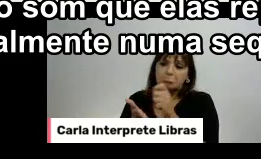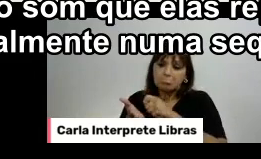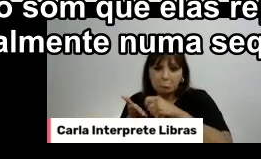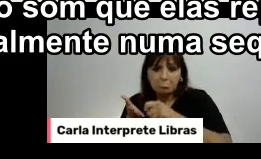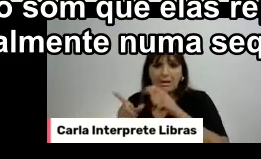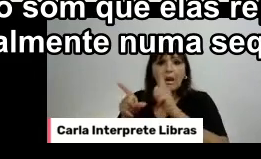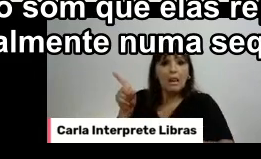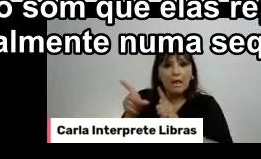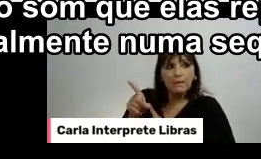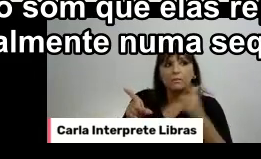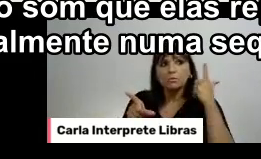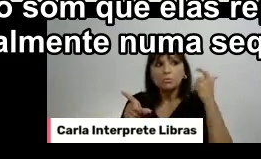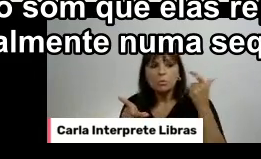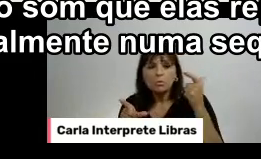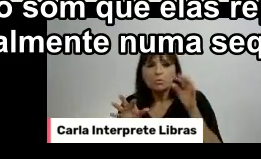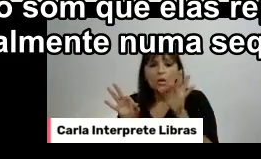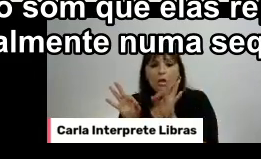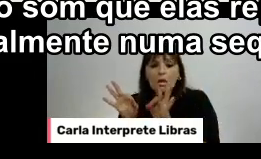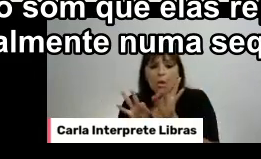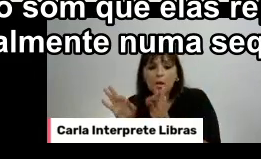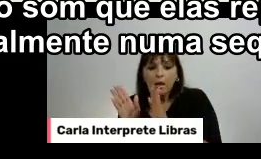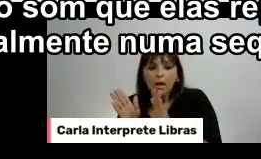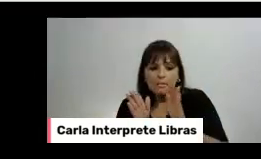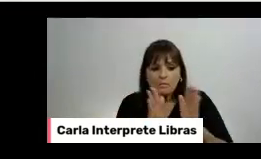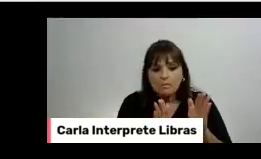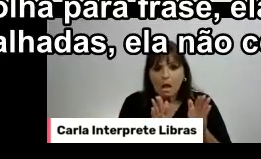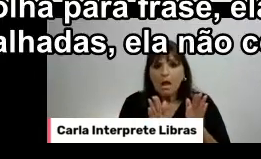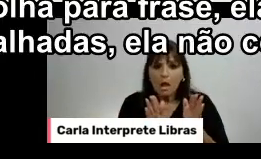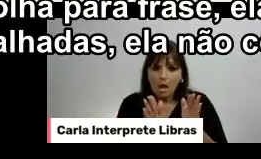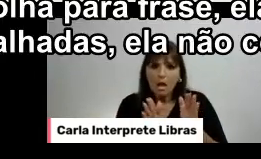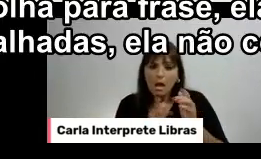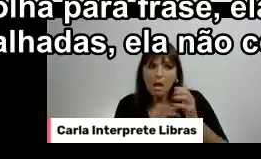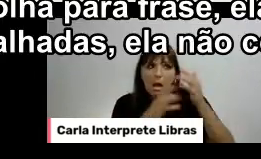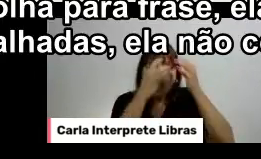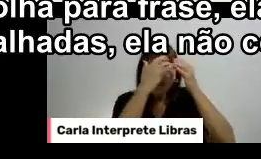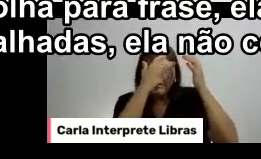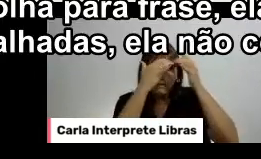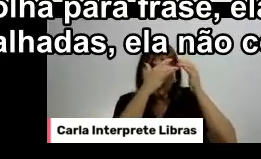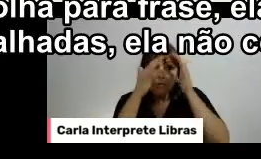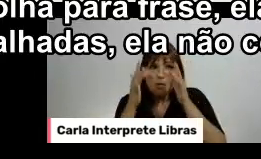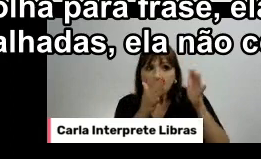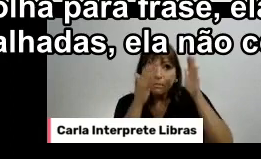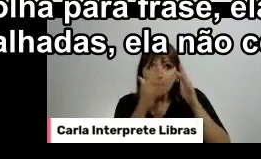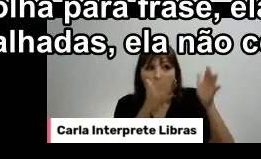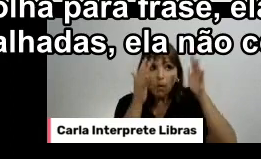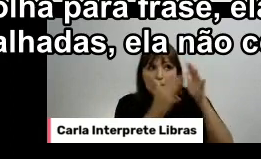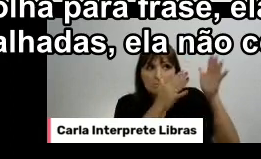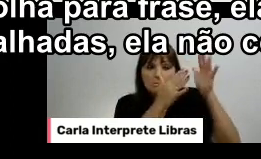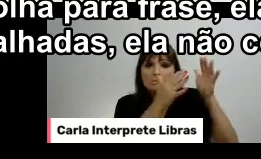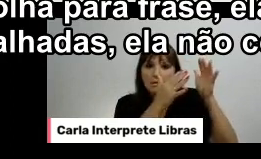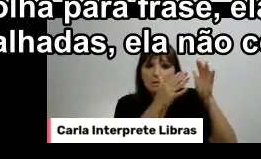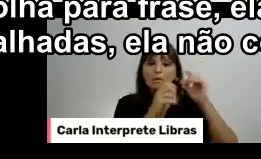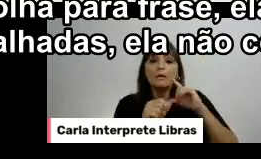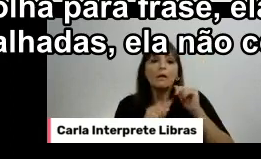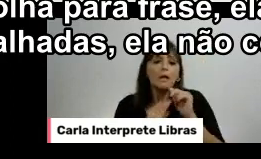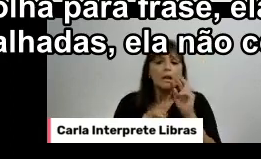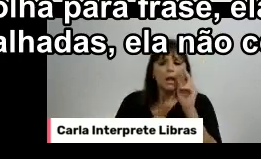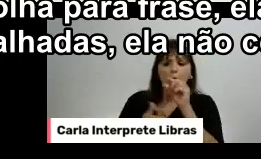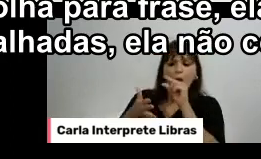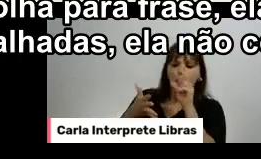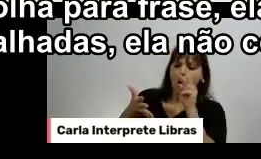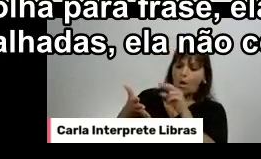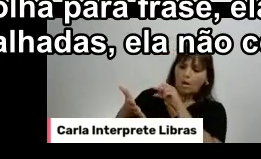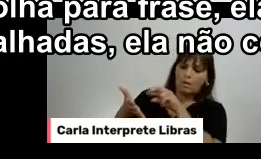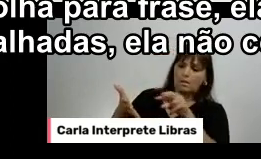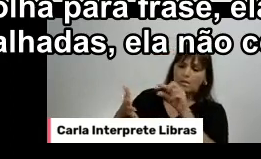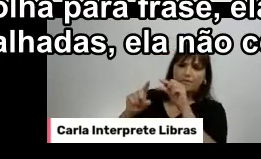organizá-las mentalmente numa sequência temporal, ou seja, ela olha para a frase, ela enxerga as letras